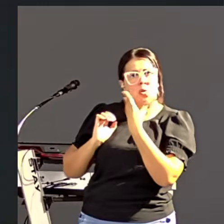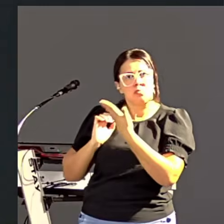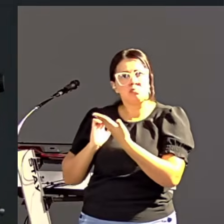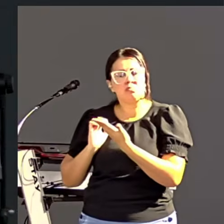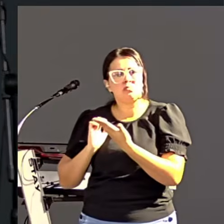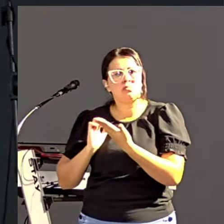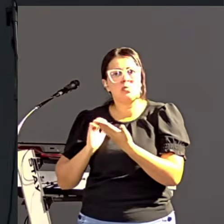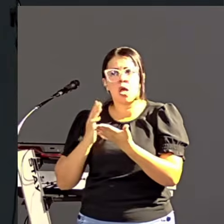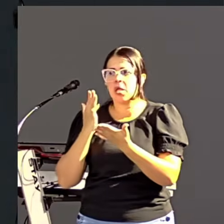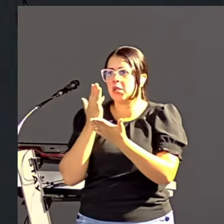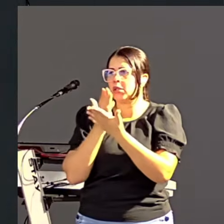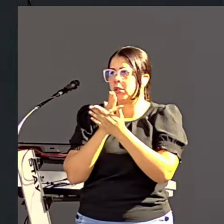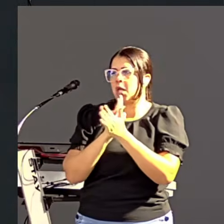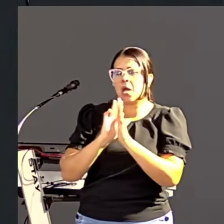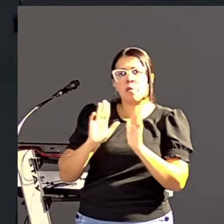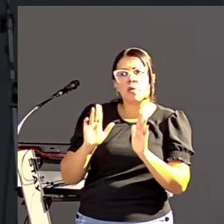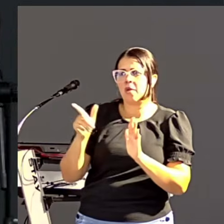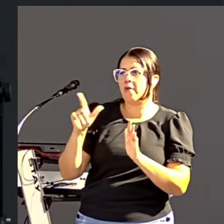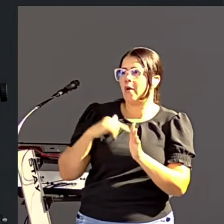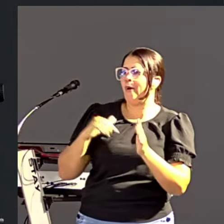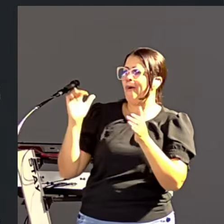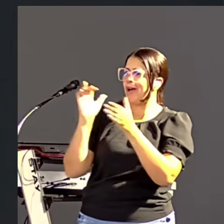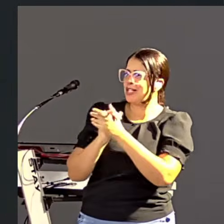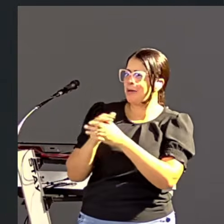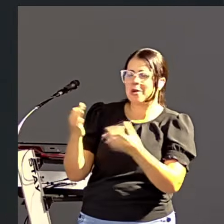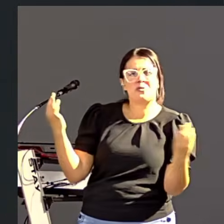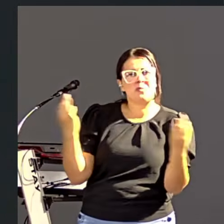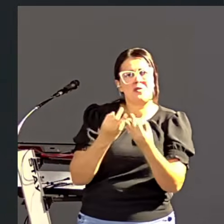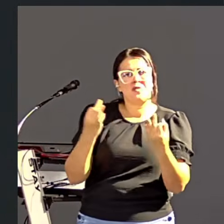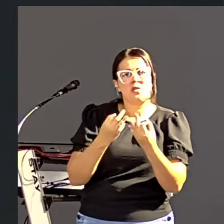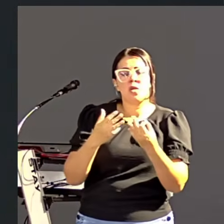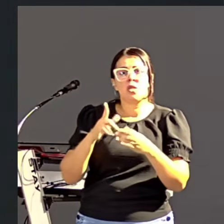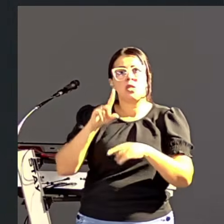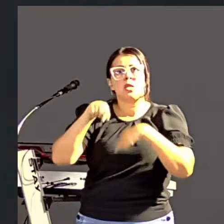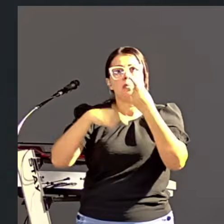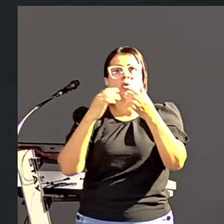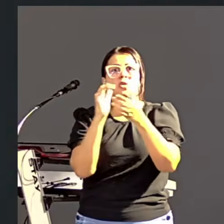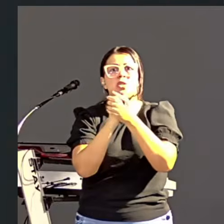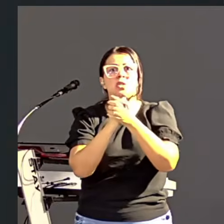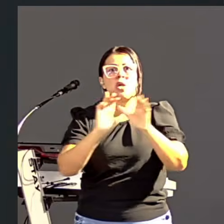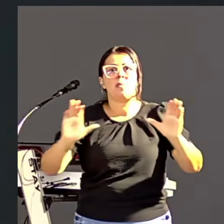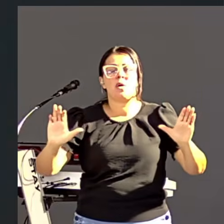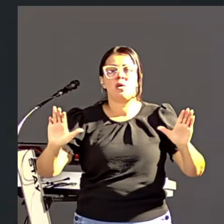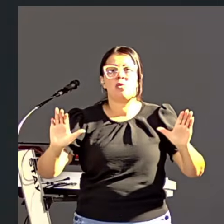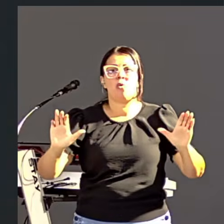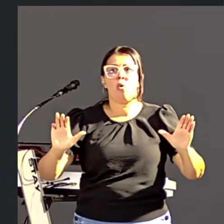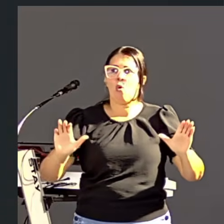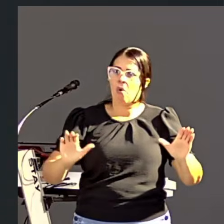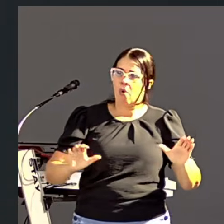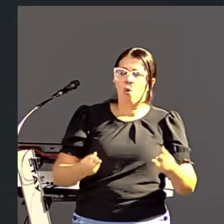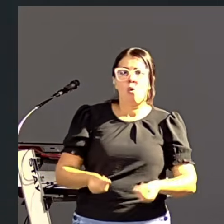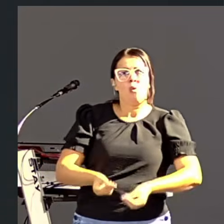De repente se separaram, ninguém esperava. Quem estava perto não esperava.